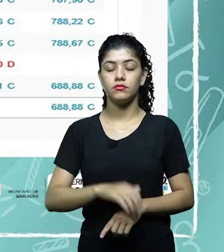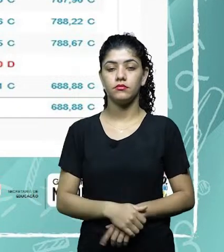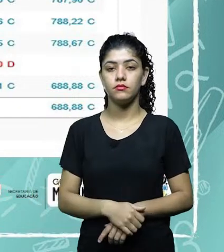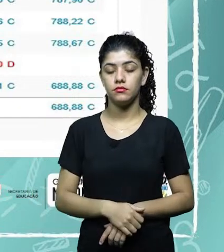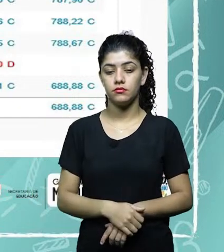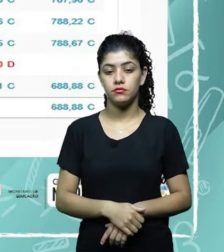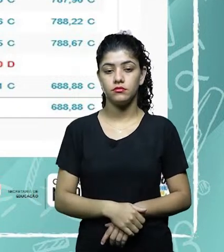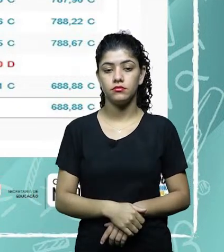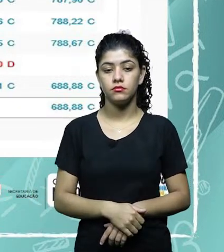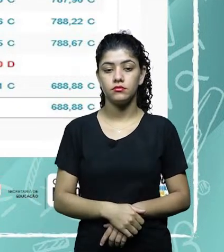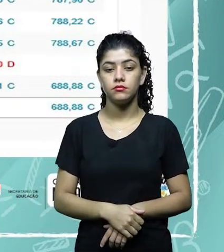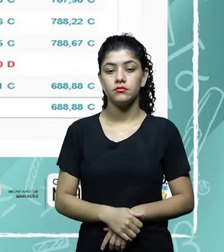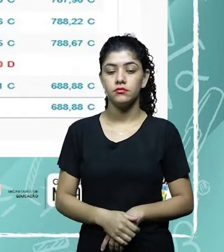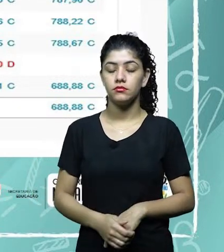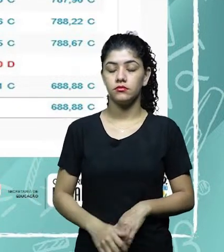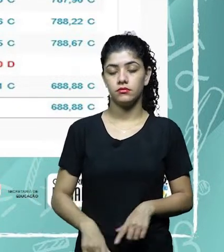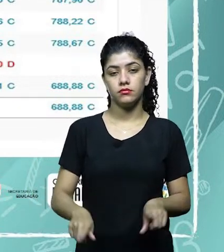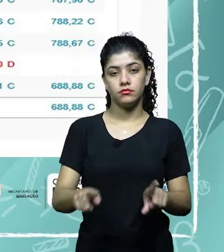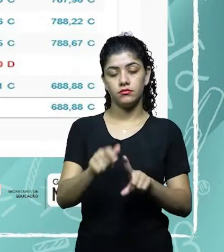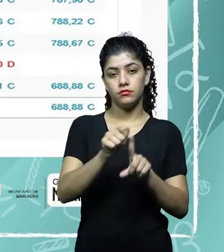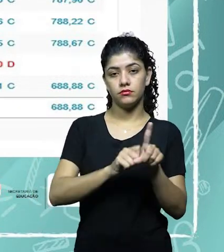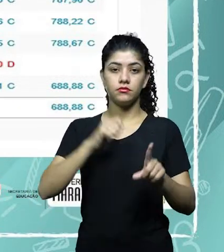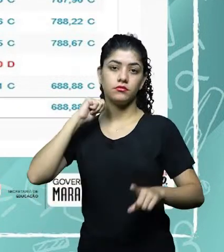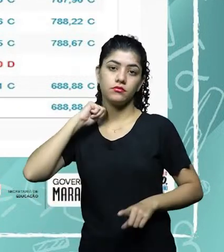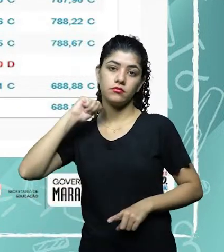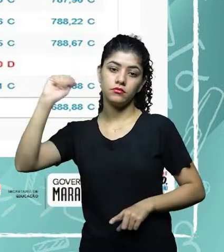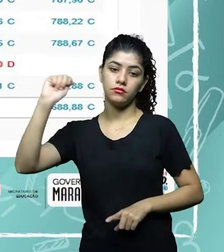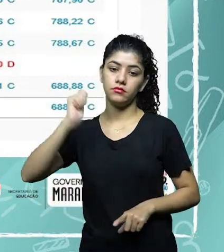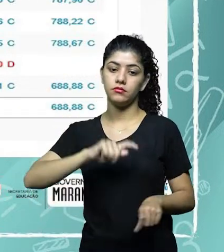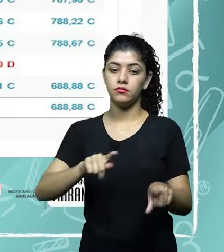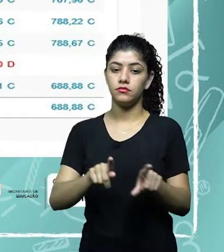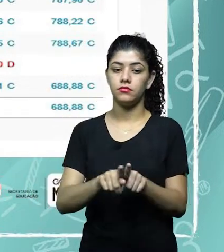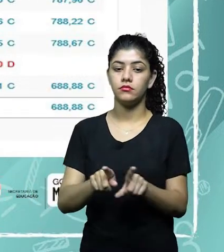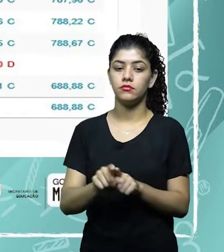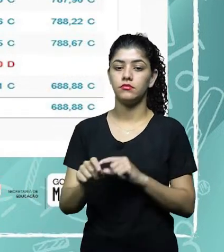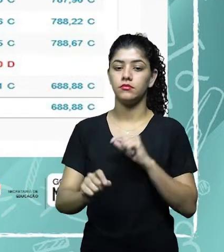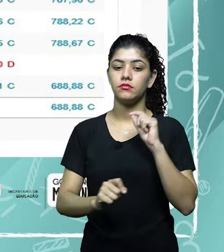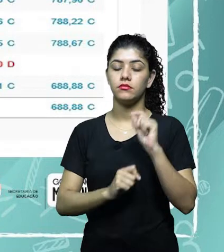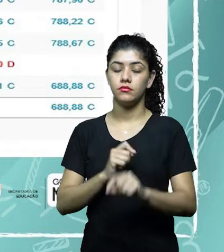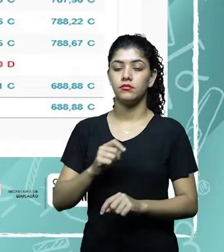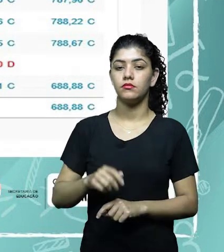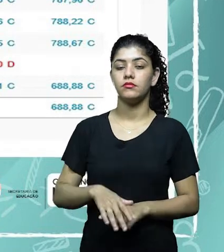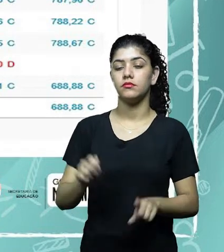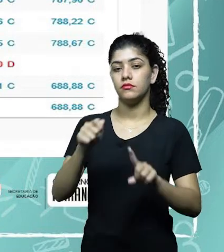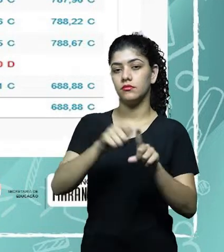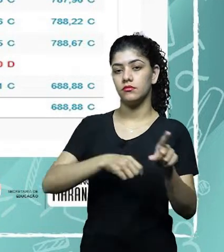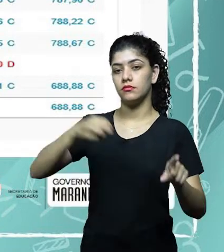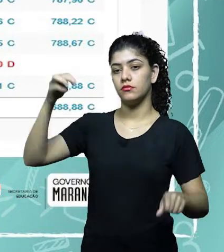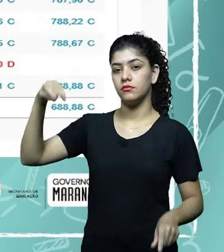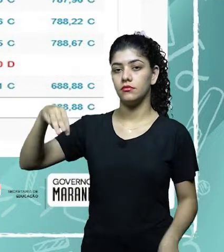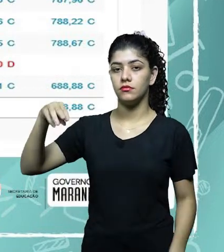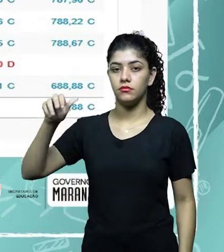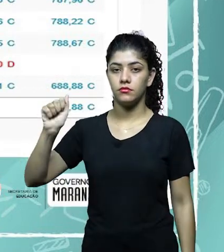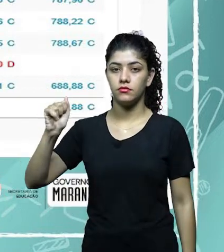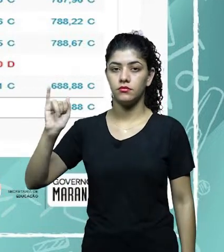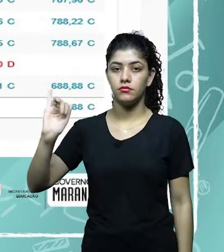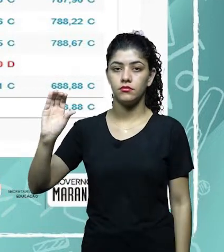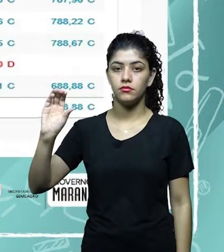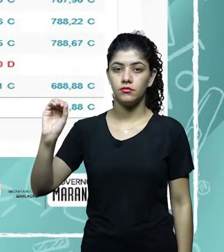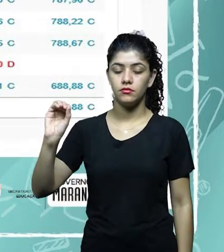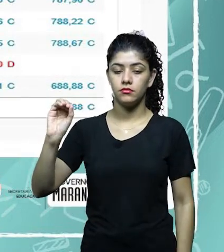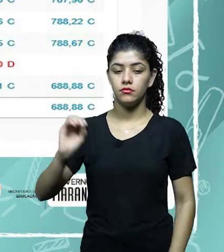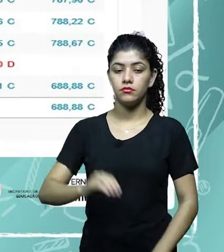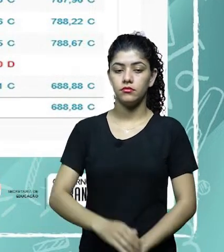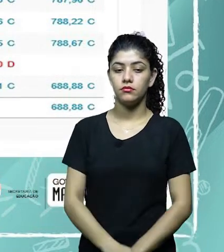de 2019, abril do mês 4. E aqui, nós temos aqui do mês de maio. Então,